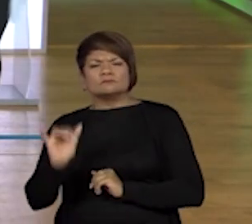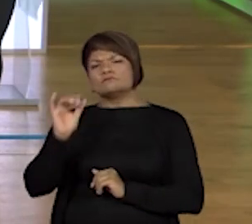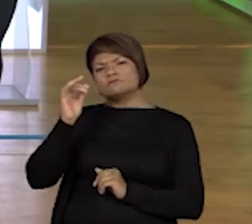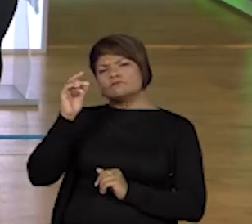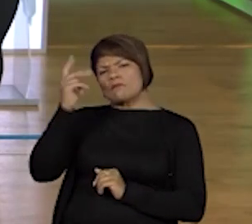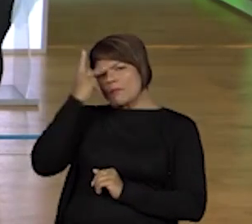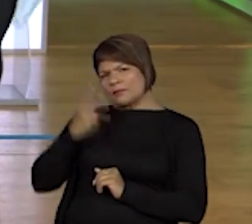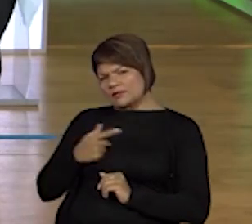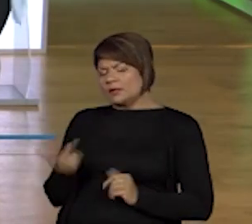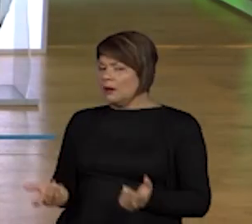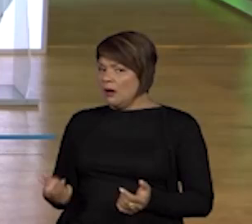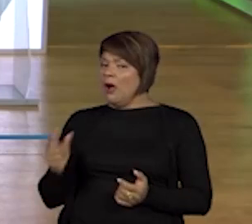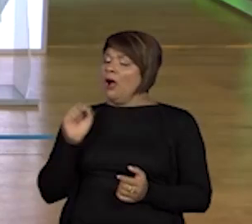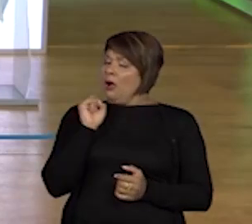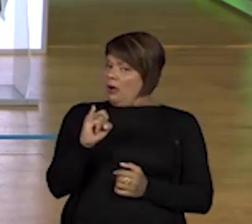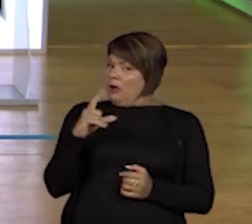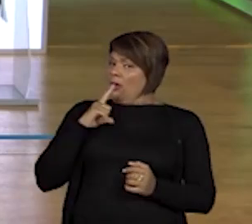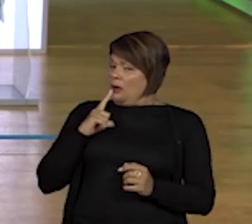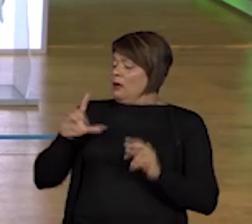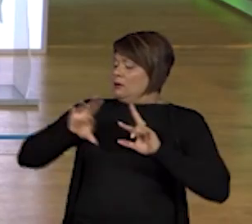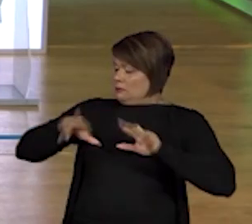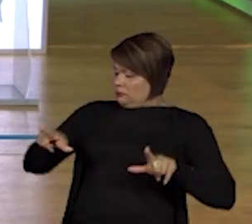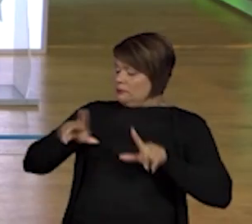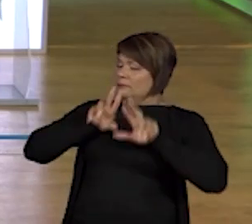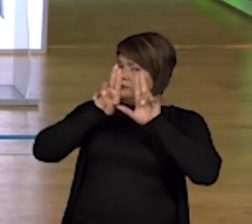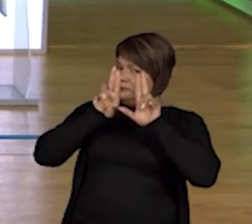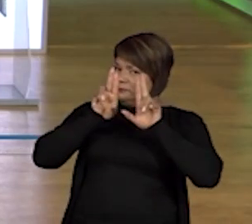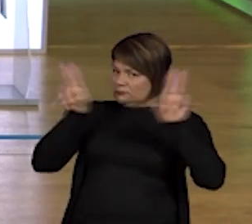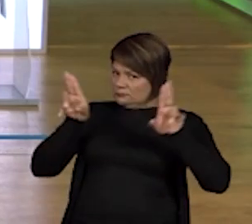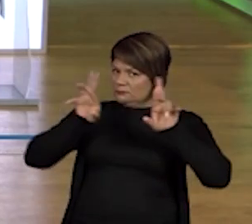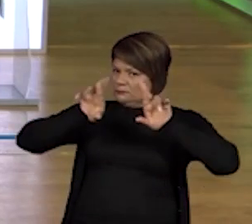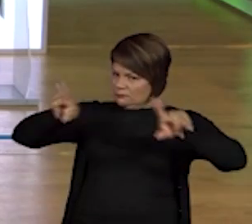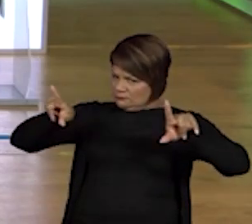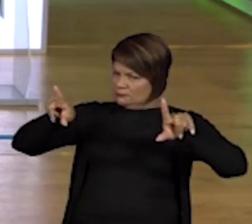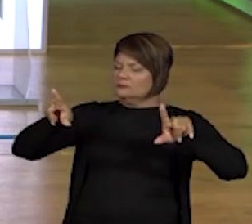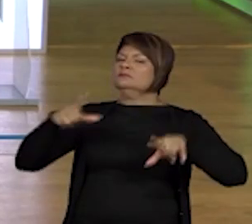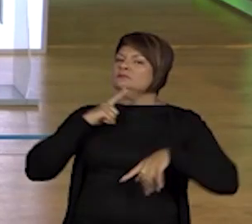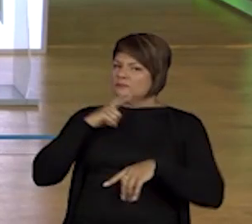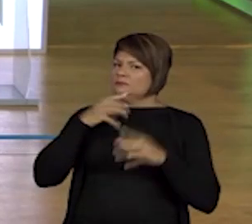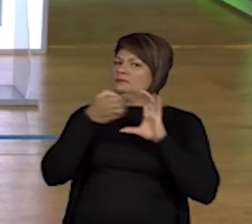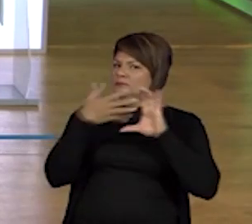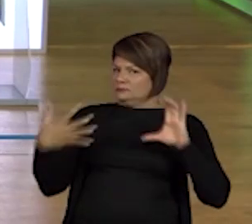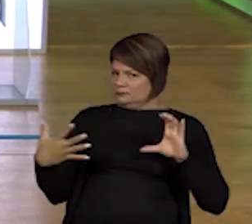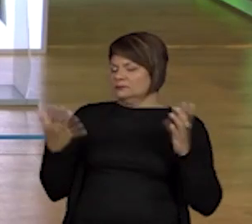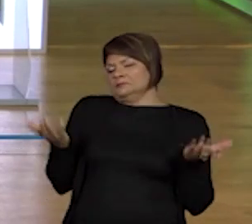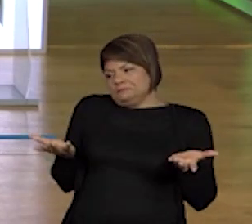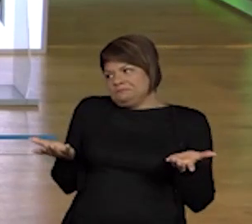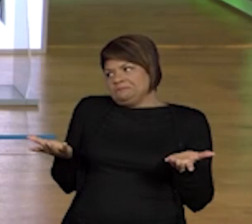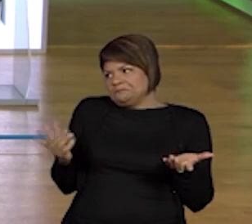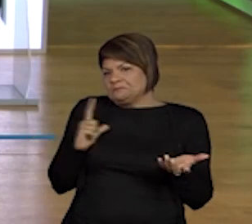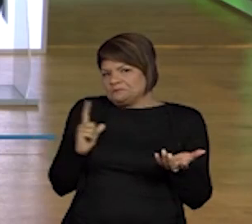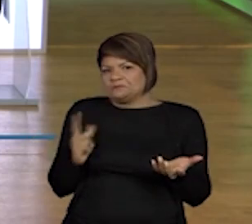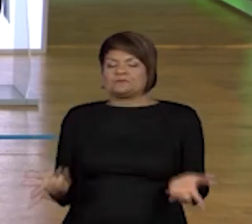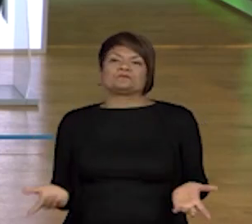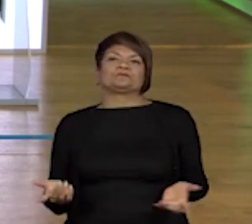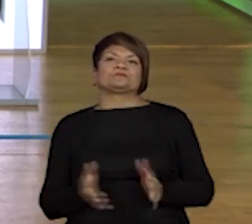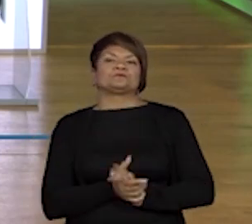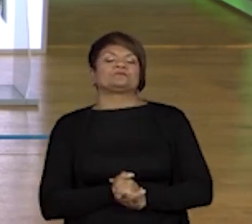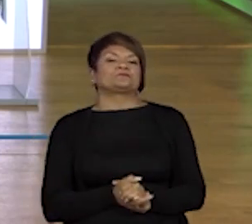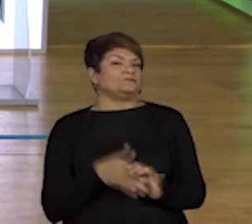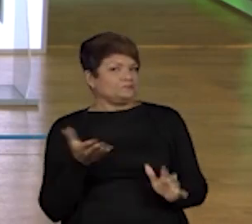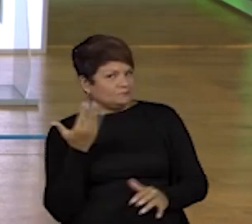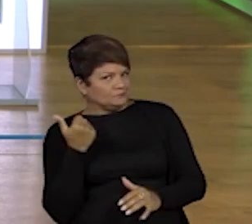Se tem nomes diferentes, tem alguma característica que deve ter? Ou, para isso que a gente vai estar aqui, né, professora Joyce? Para descobrir o que